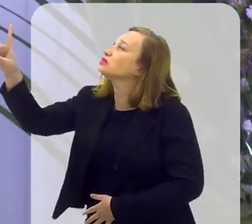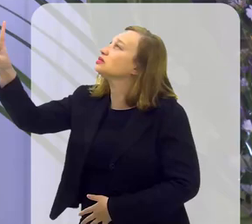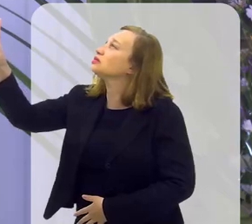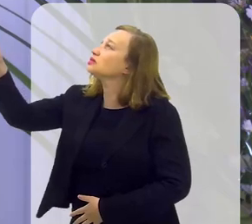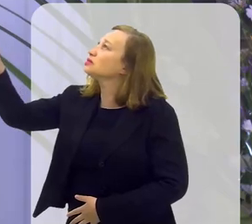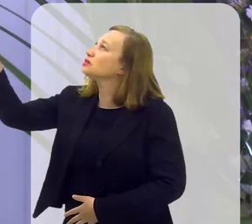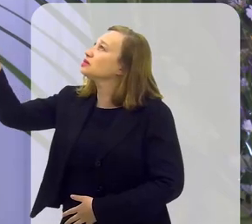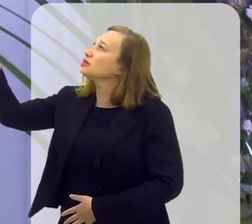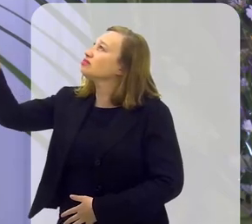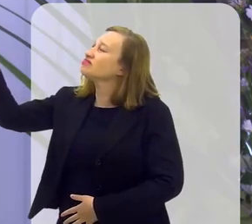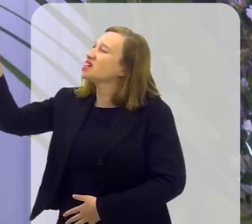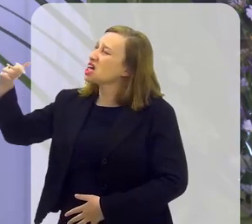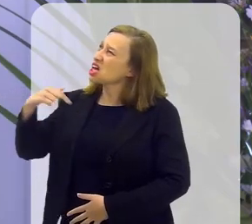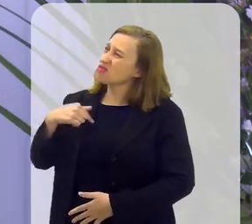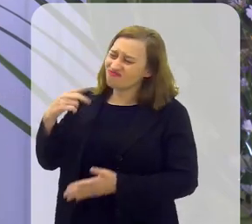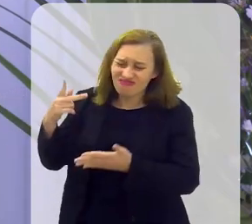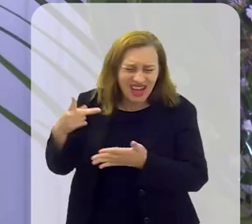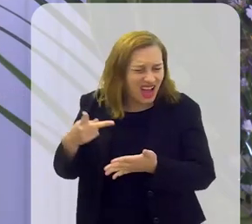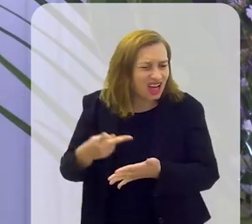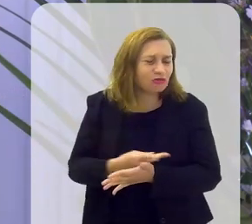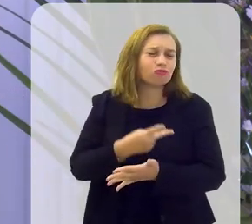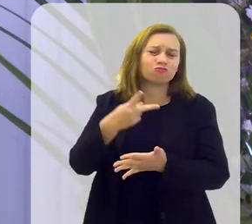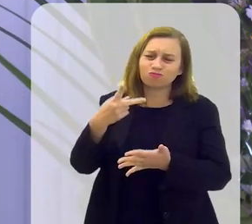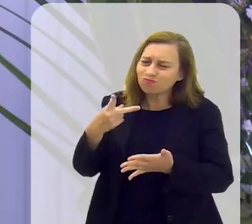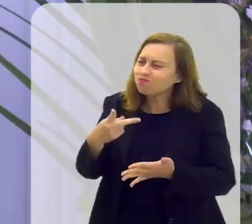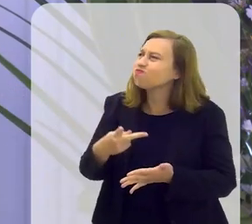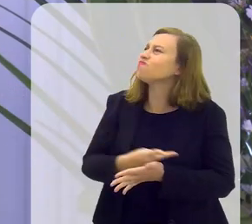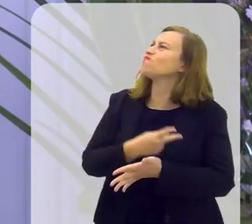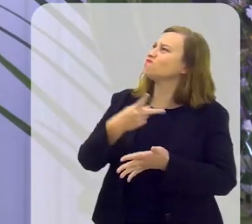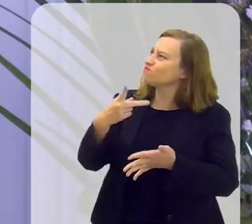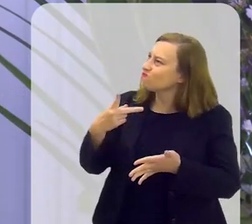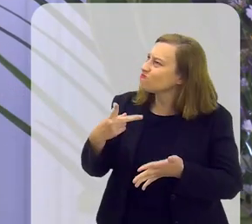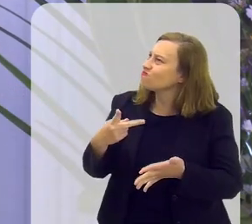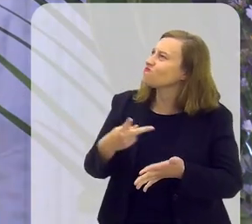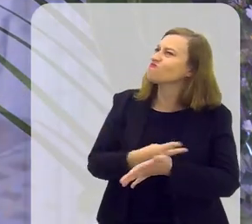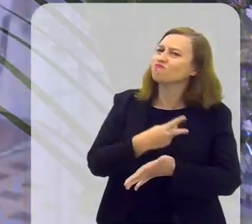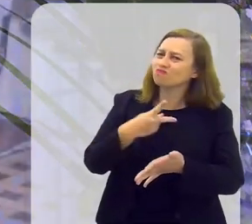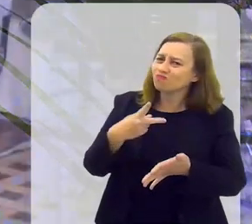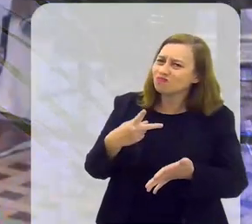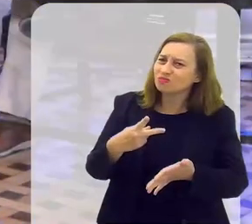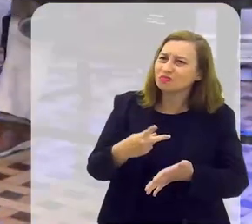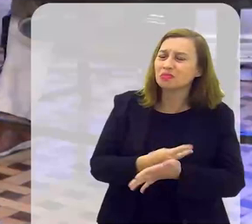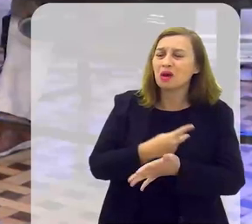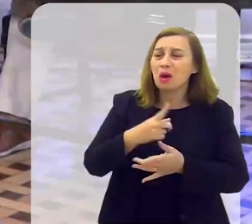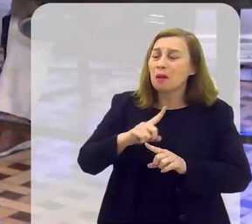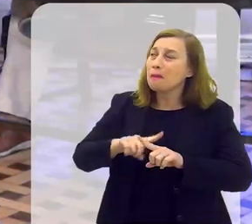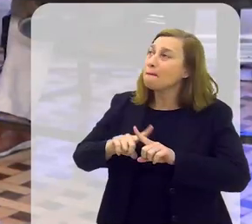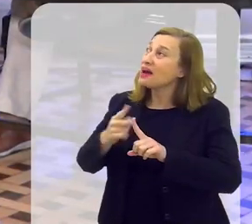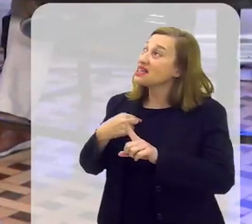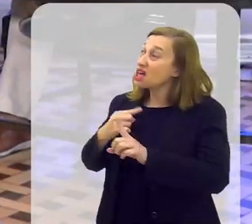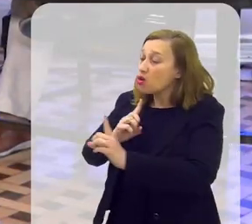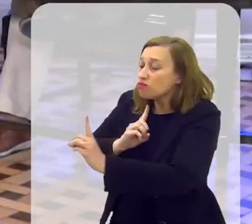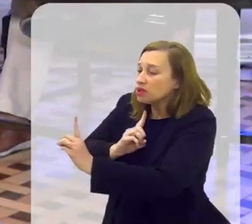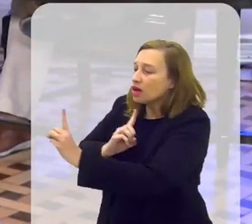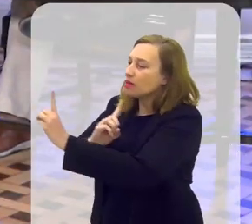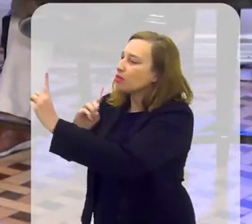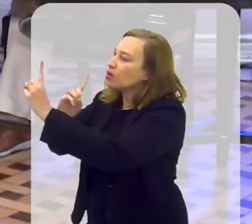eu tenho errado tanto mais eu me achei